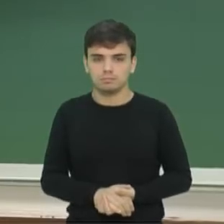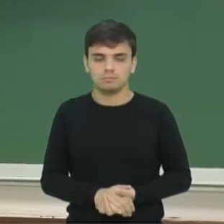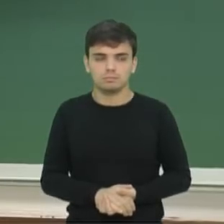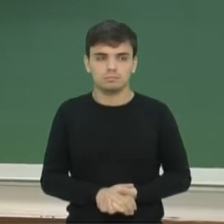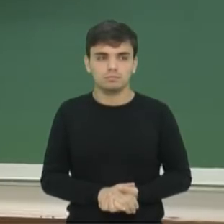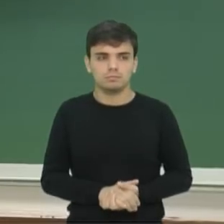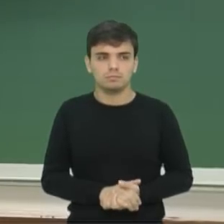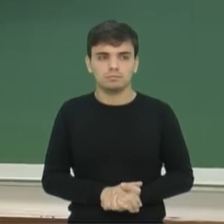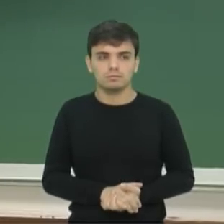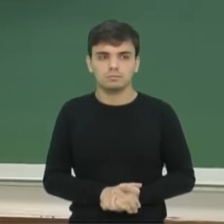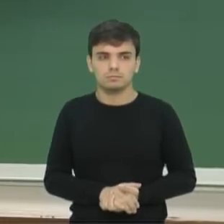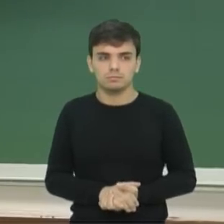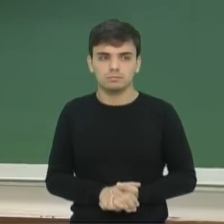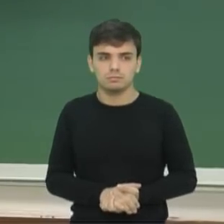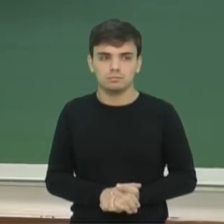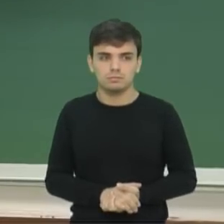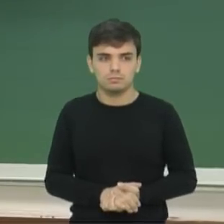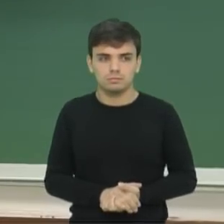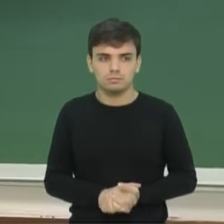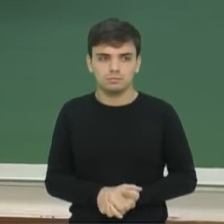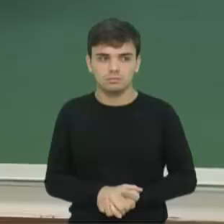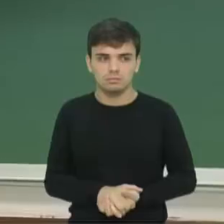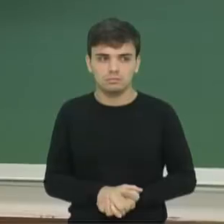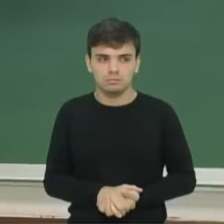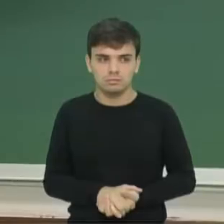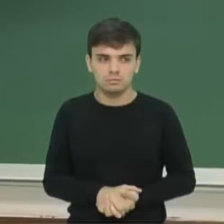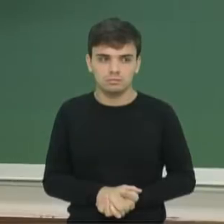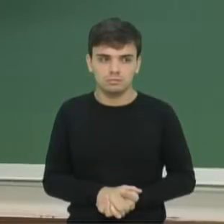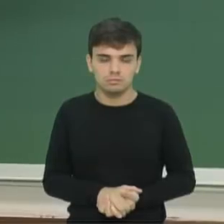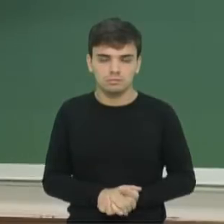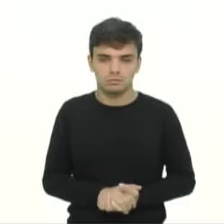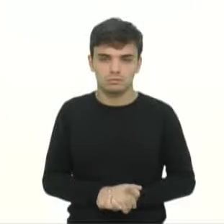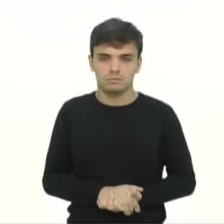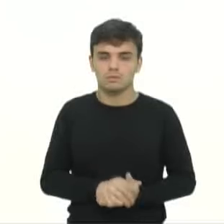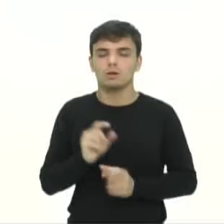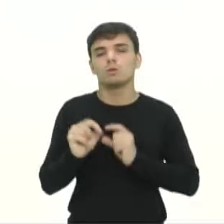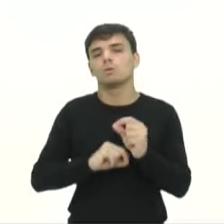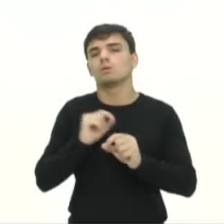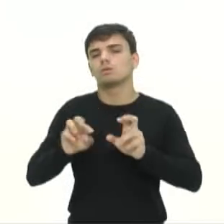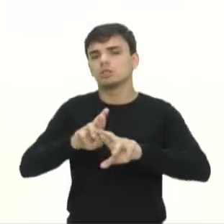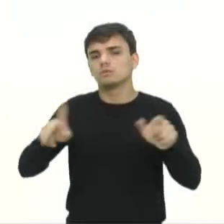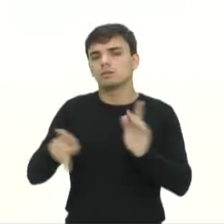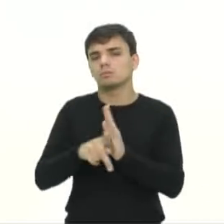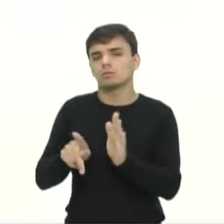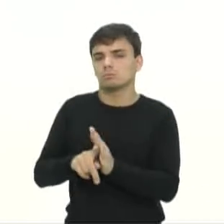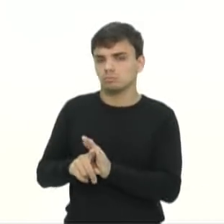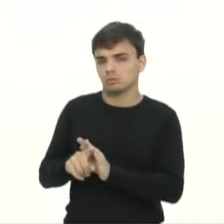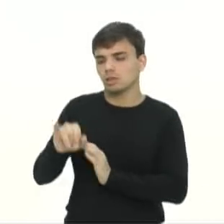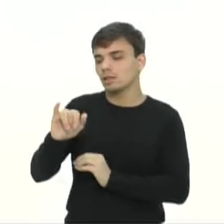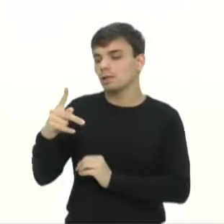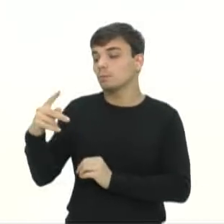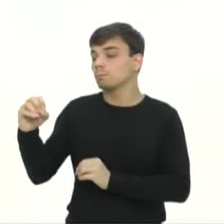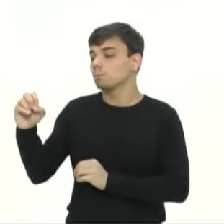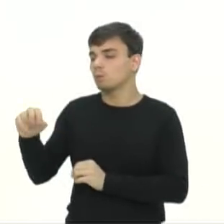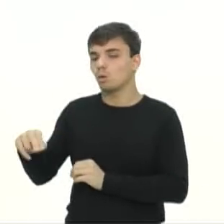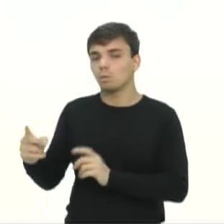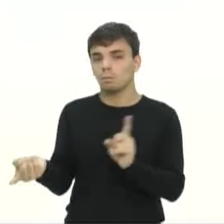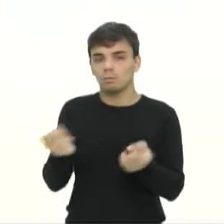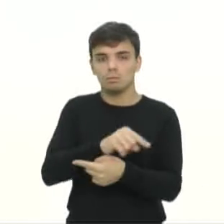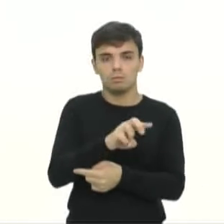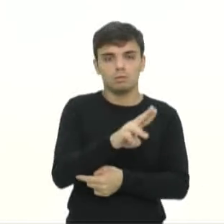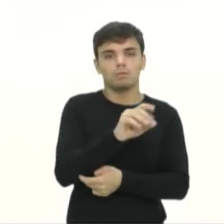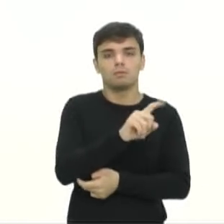aí encerra a luta. Então são as 2 formas de pontuação. Então o que vai diferenciar um ippon do vazare? O ippon tem